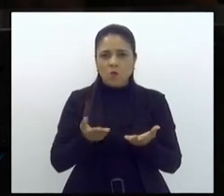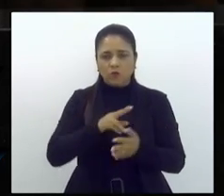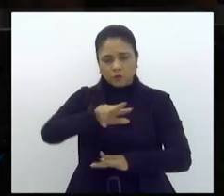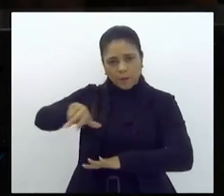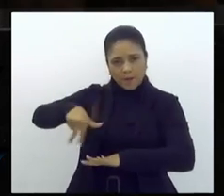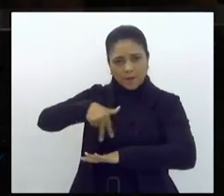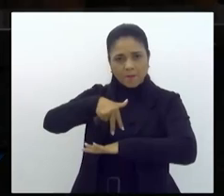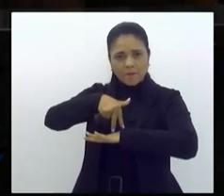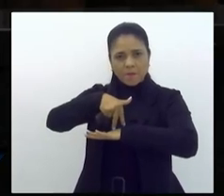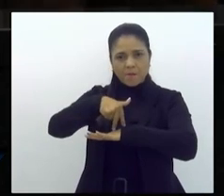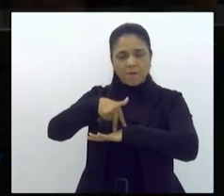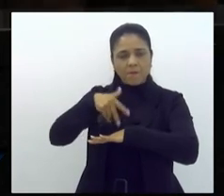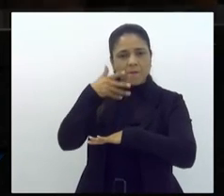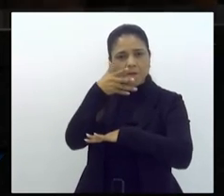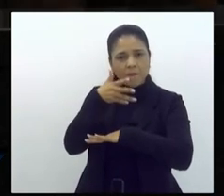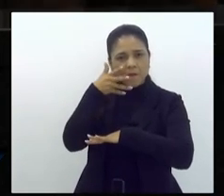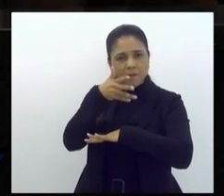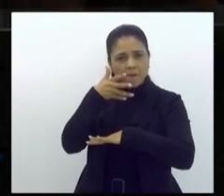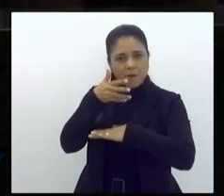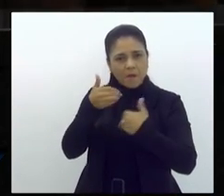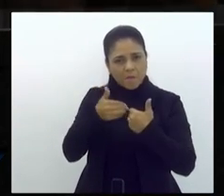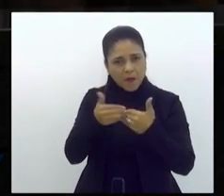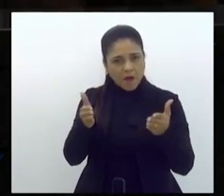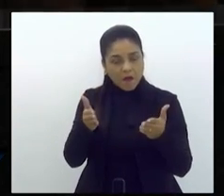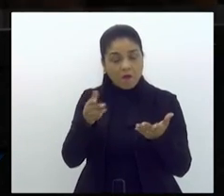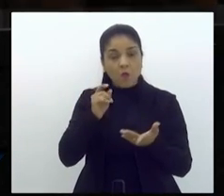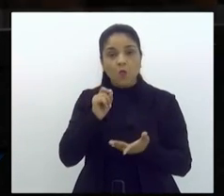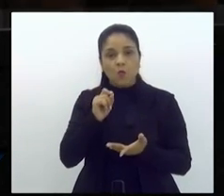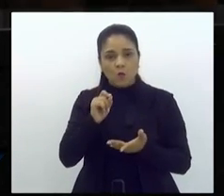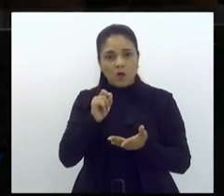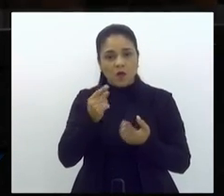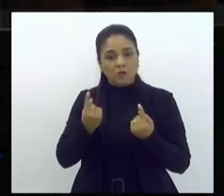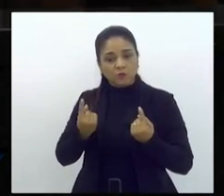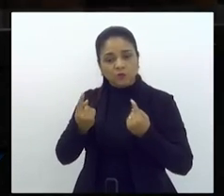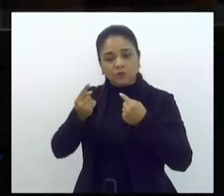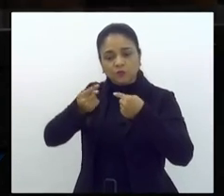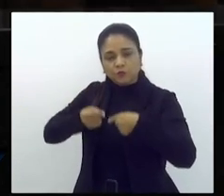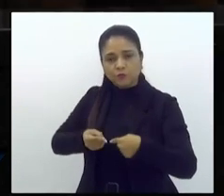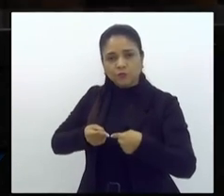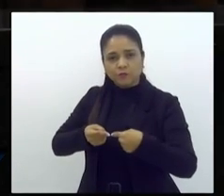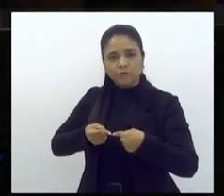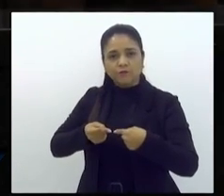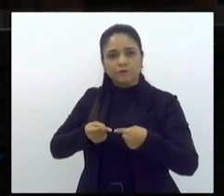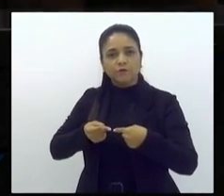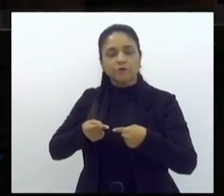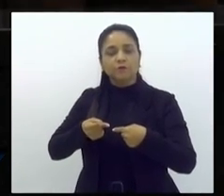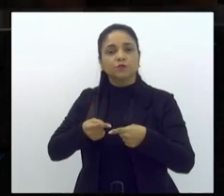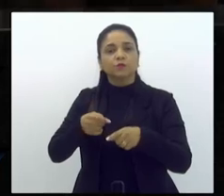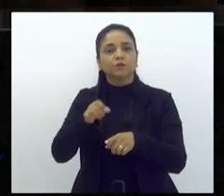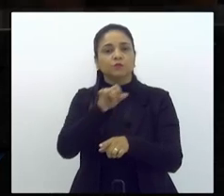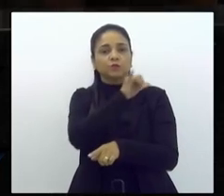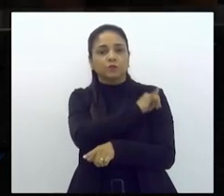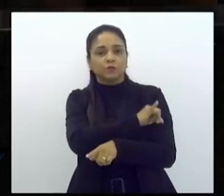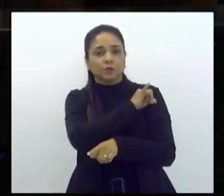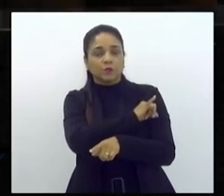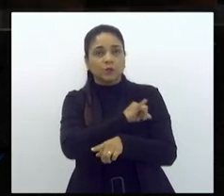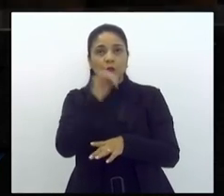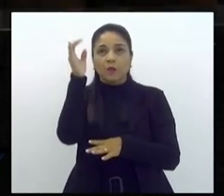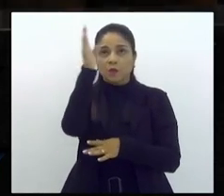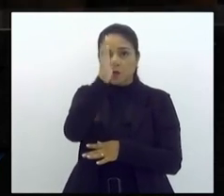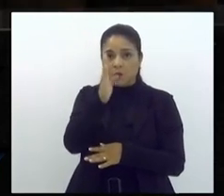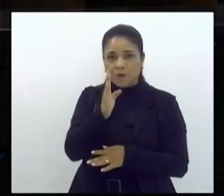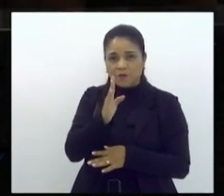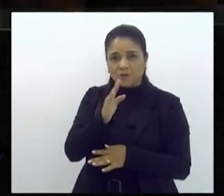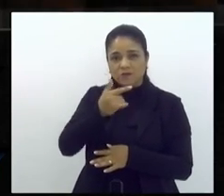no expediente Inicial inclusive para falar dos Desafios do Rio de Janeiro e do Brasil para esse segundo semestre